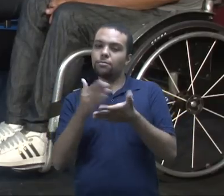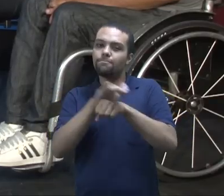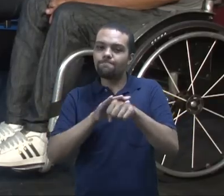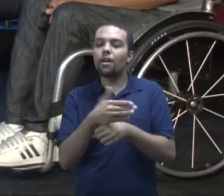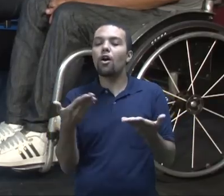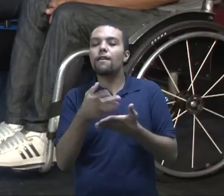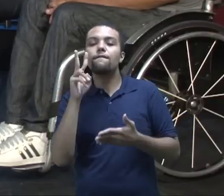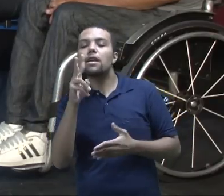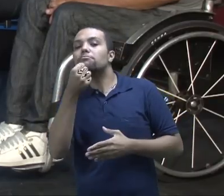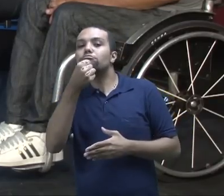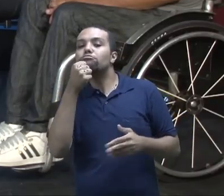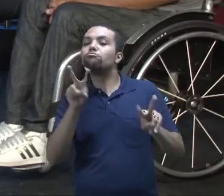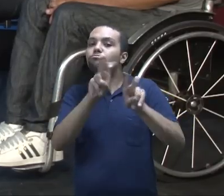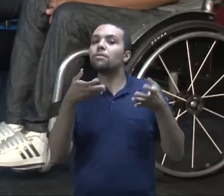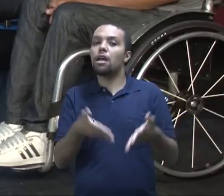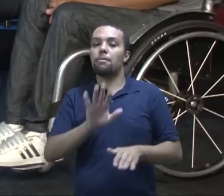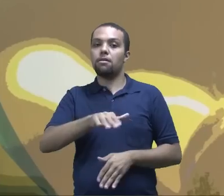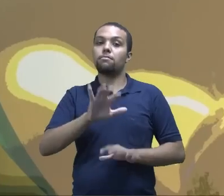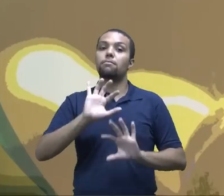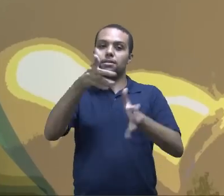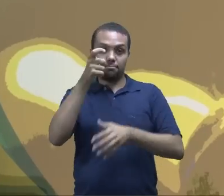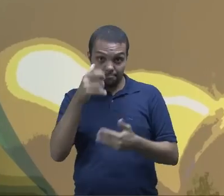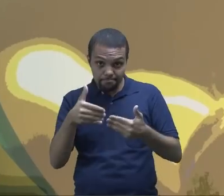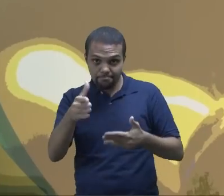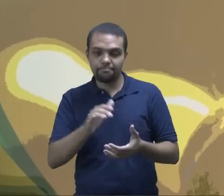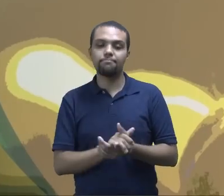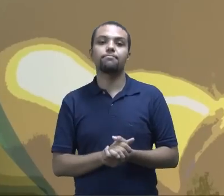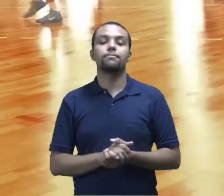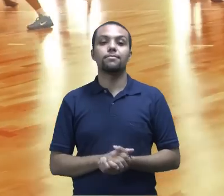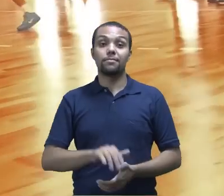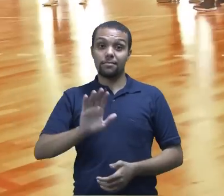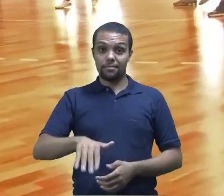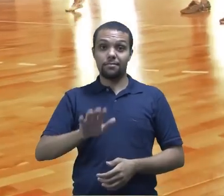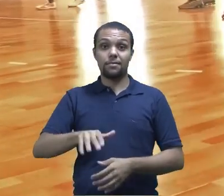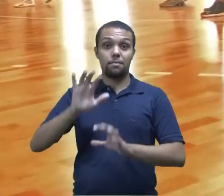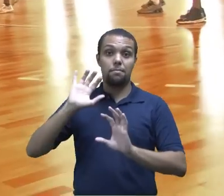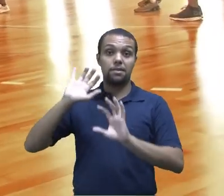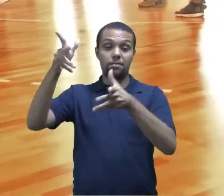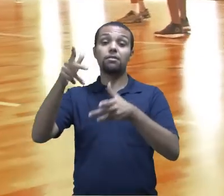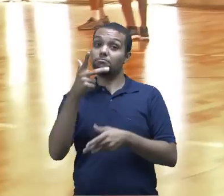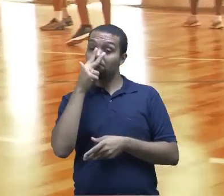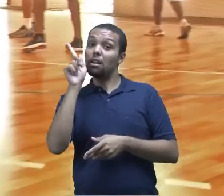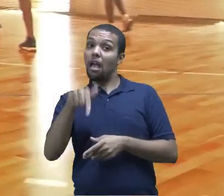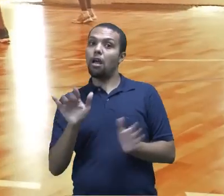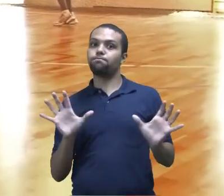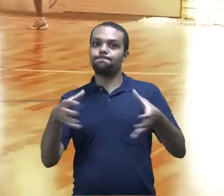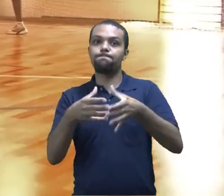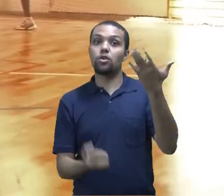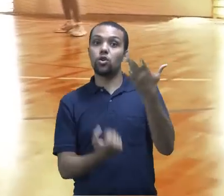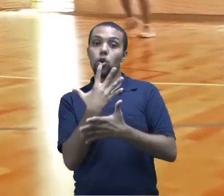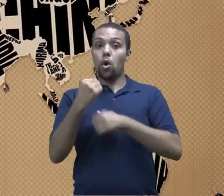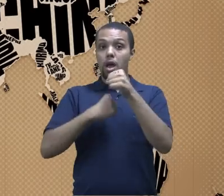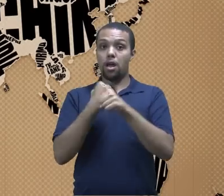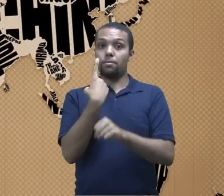aqui nosso bate-papo, vamos ver uma matéria que nós fizemos sobre basquete. Confira aí. O basquetebol é um esporte coletivo